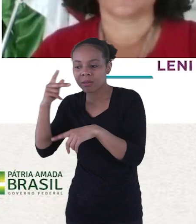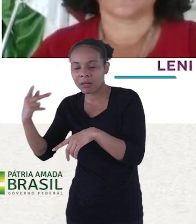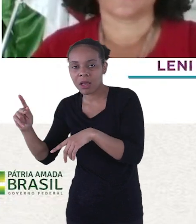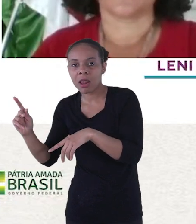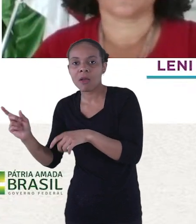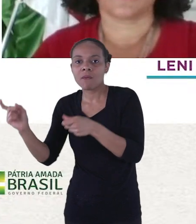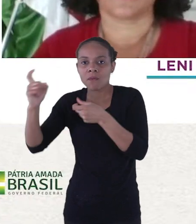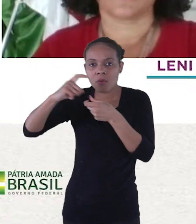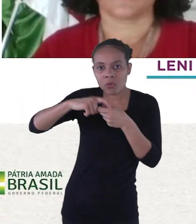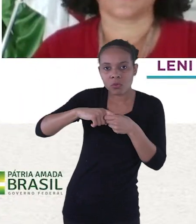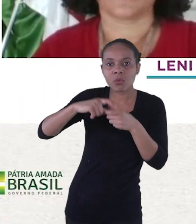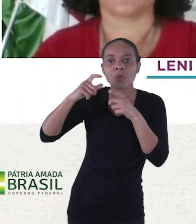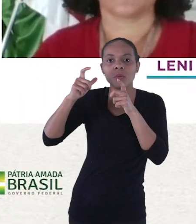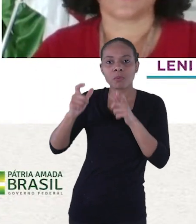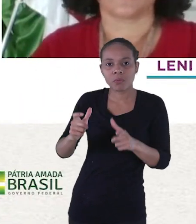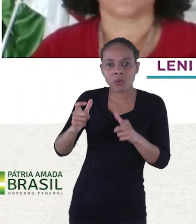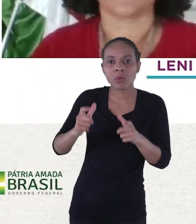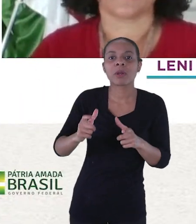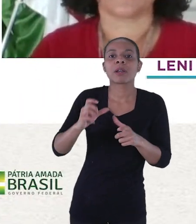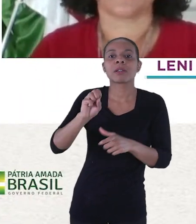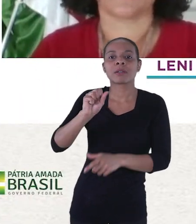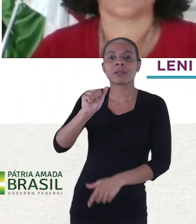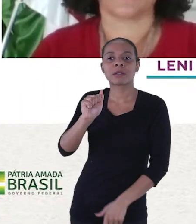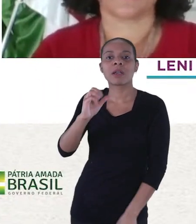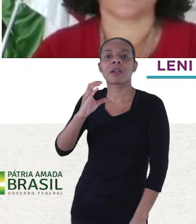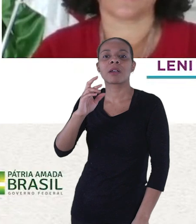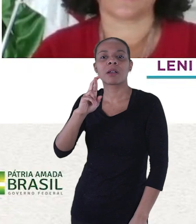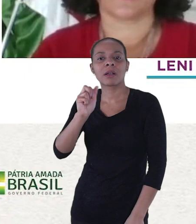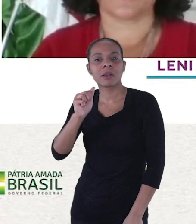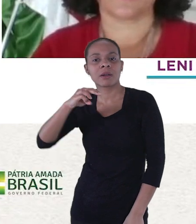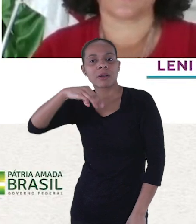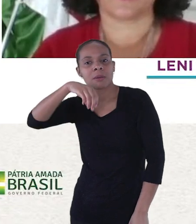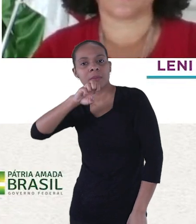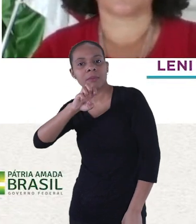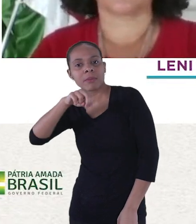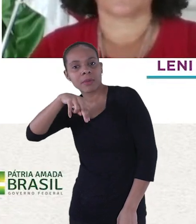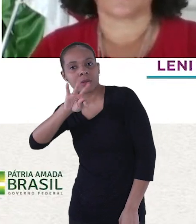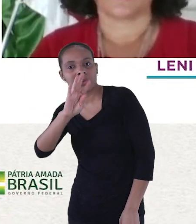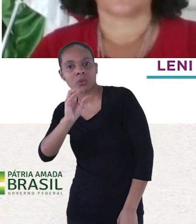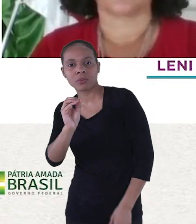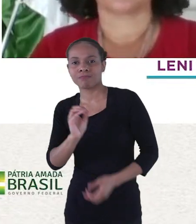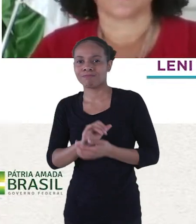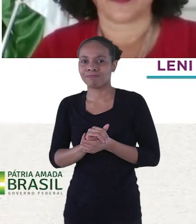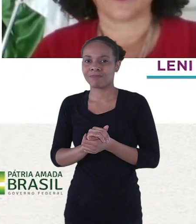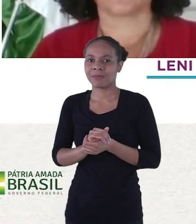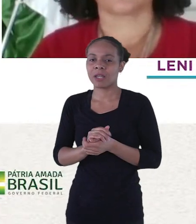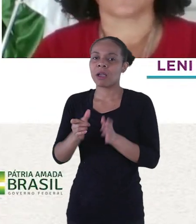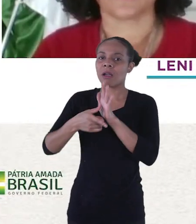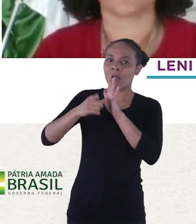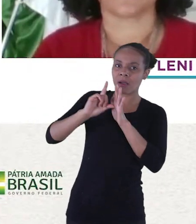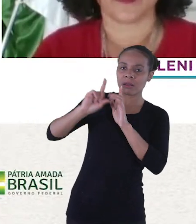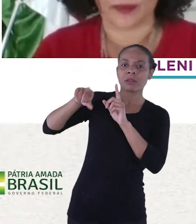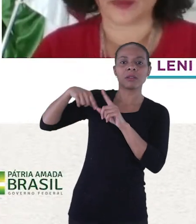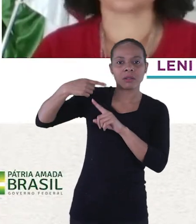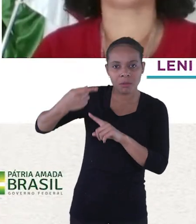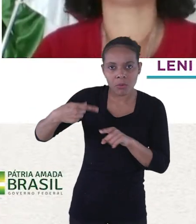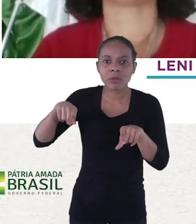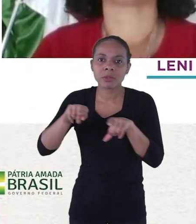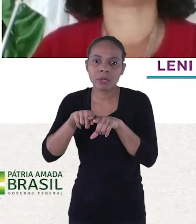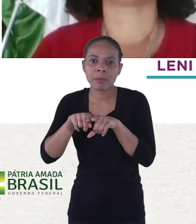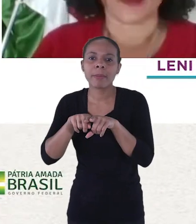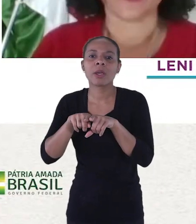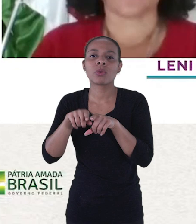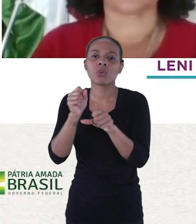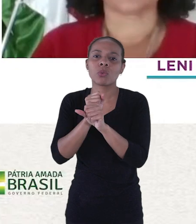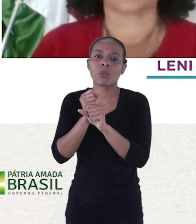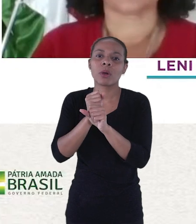eu vasculhei 20 anos de Sacramento antes de 1937 e depois de 1937. Não consegui encontrar nada.